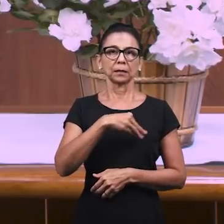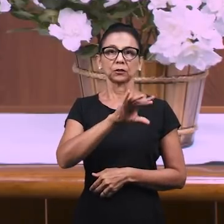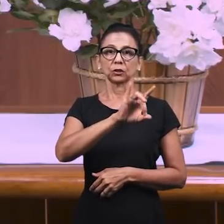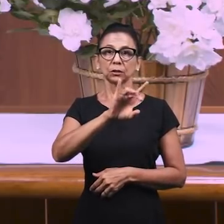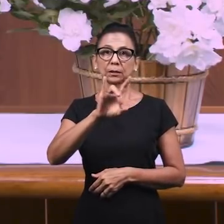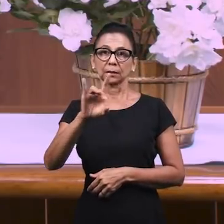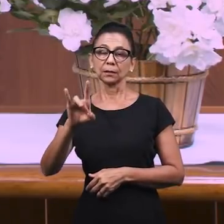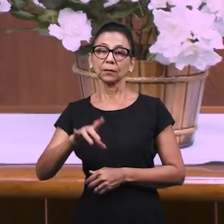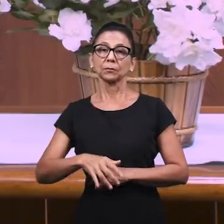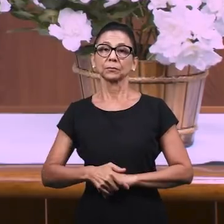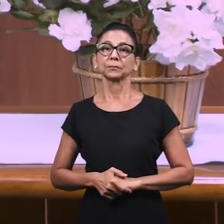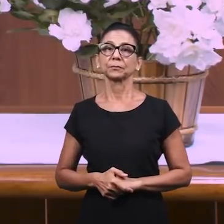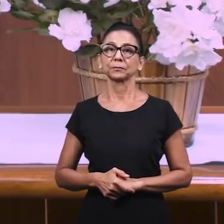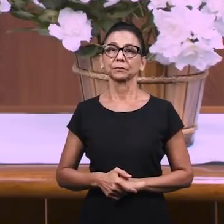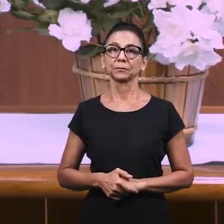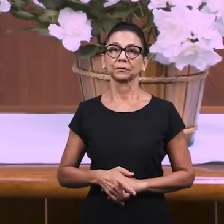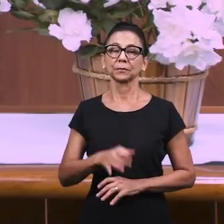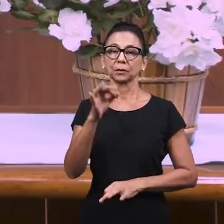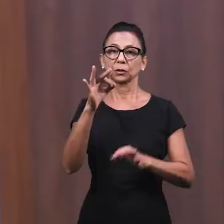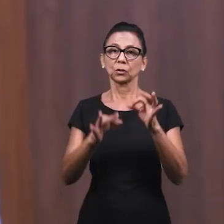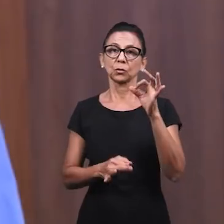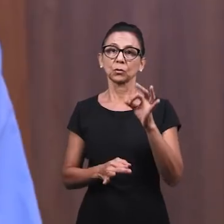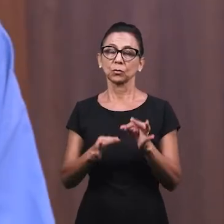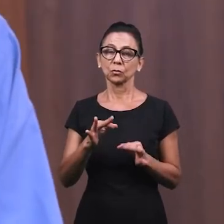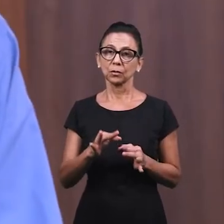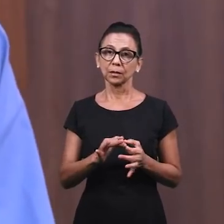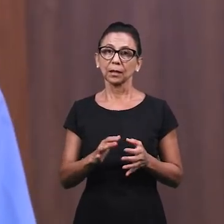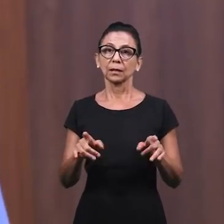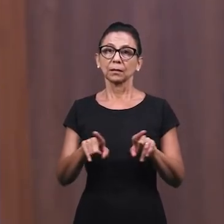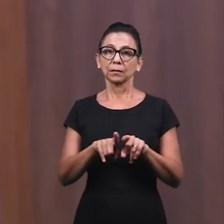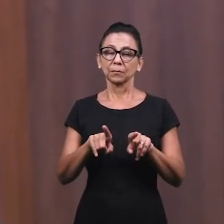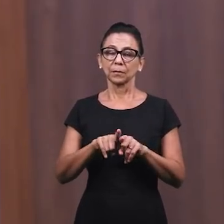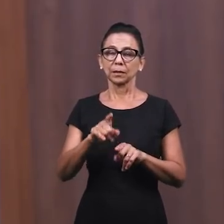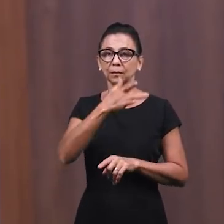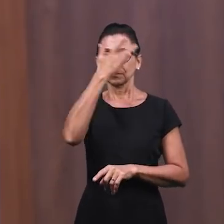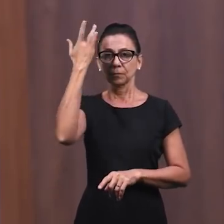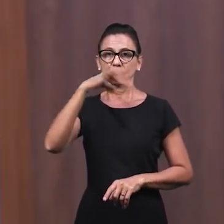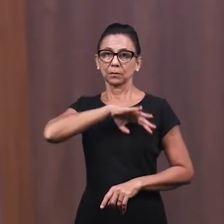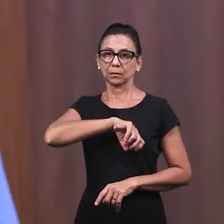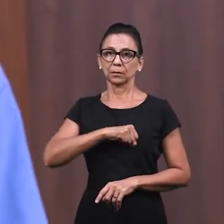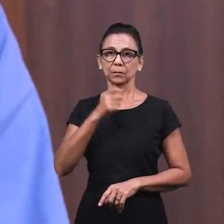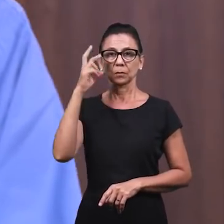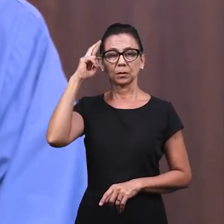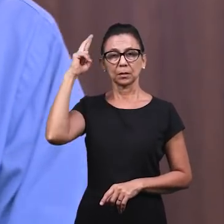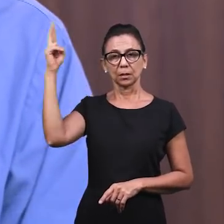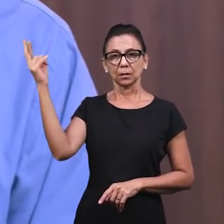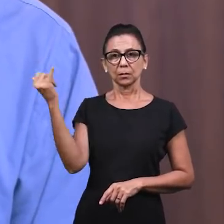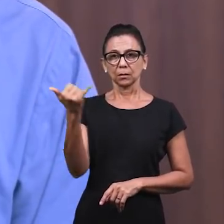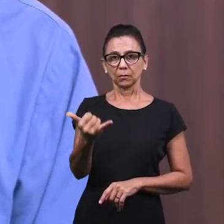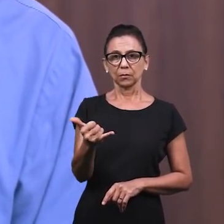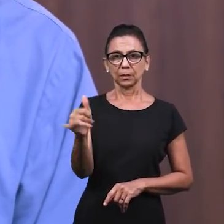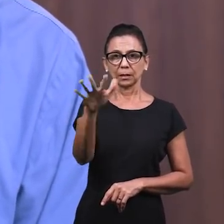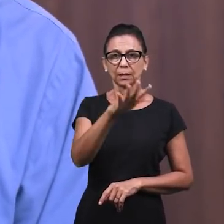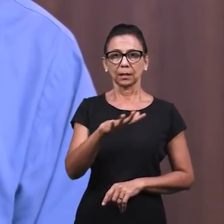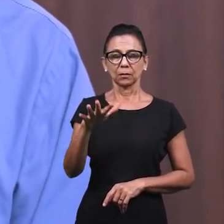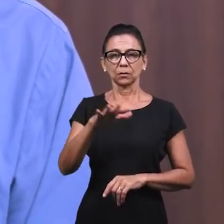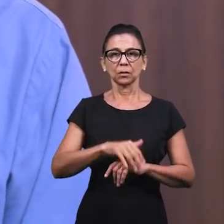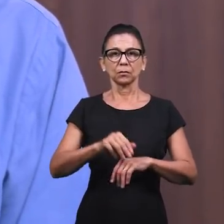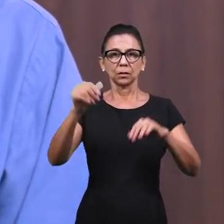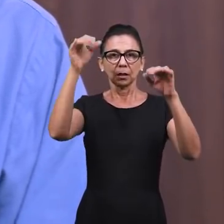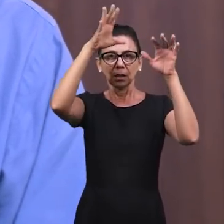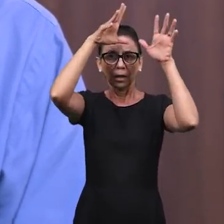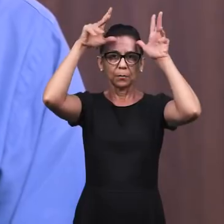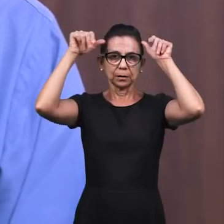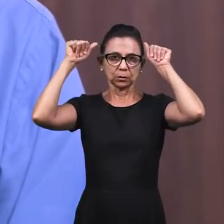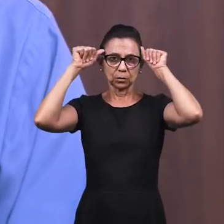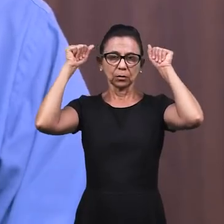confiam no Senhor. E nesse momento, então, nós queríamos falar aí com os jovens da Amazonas,